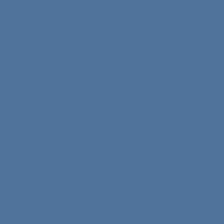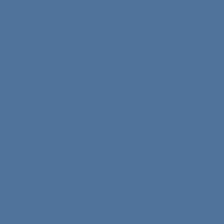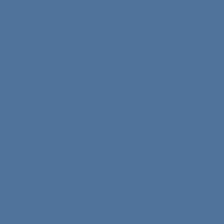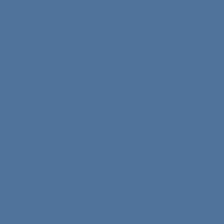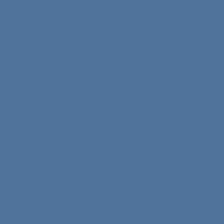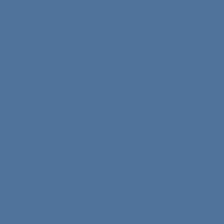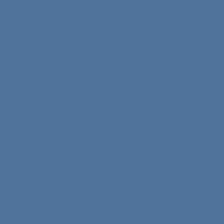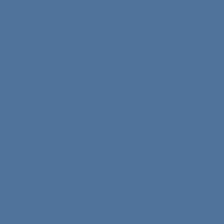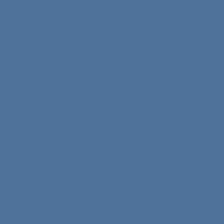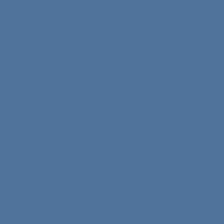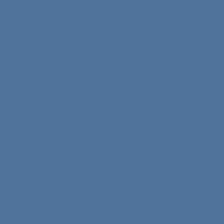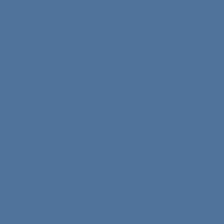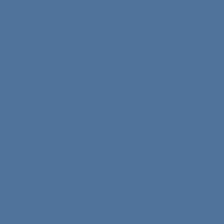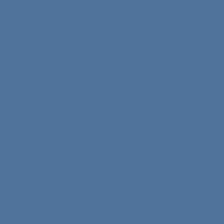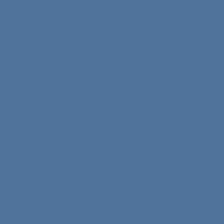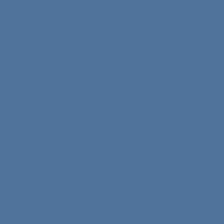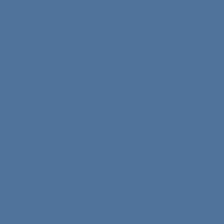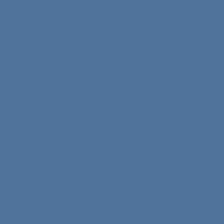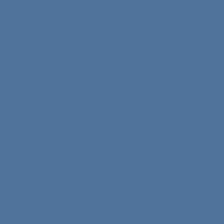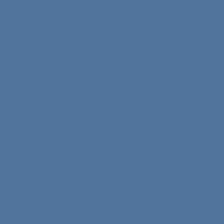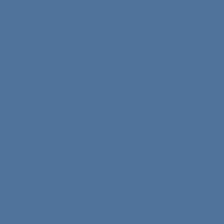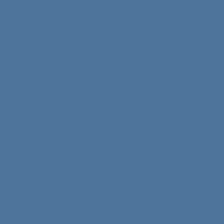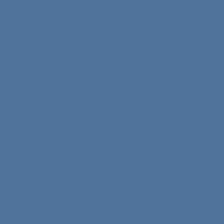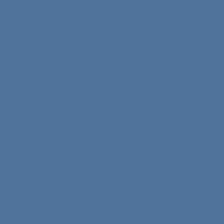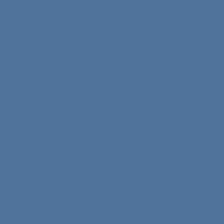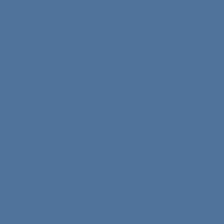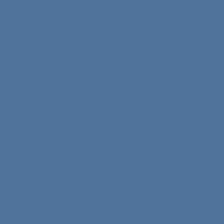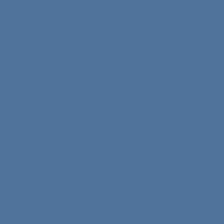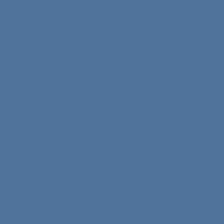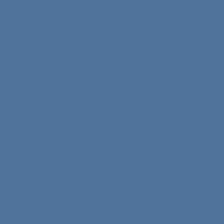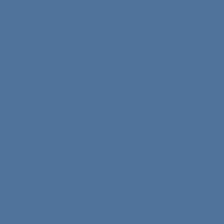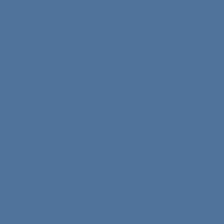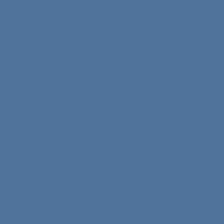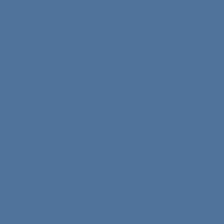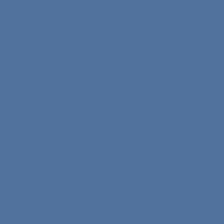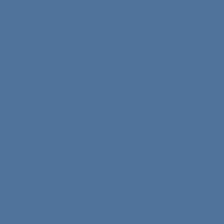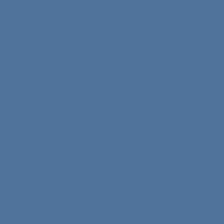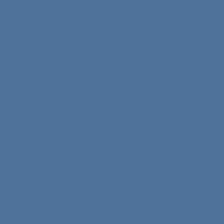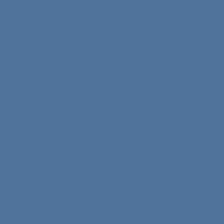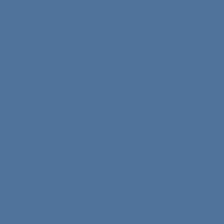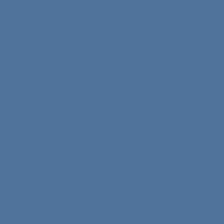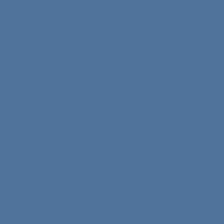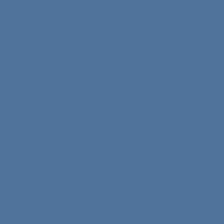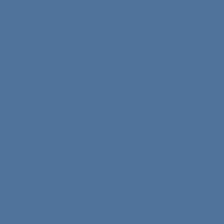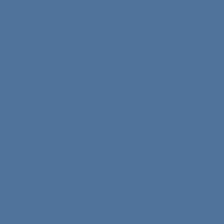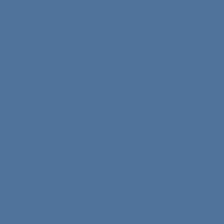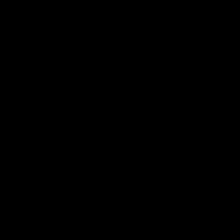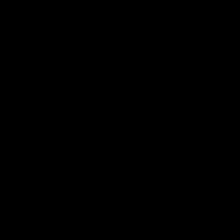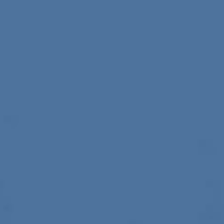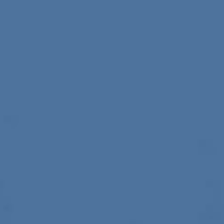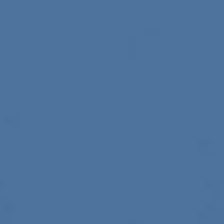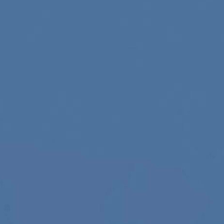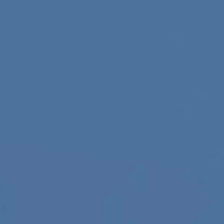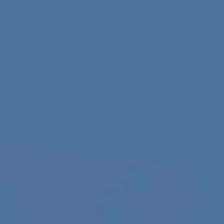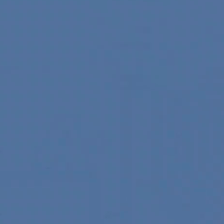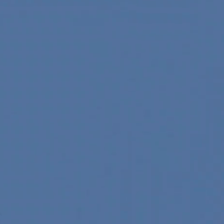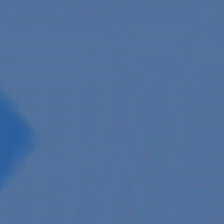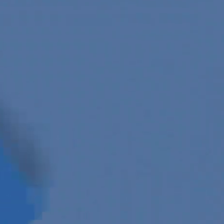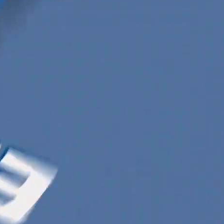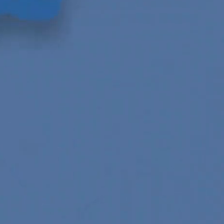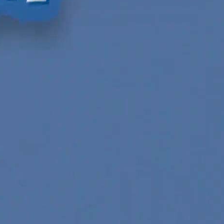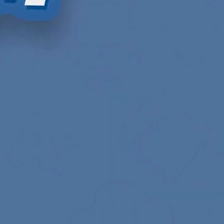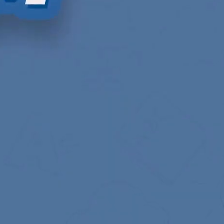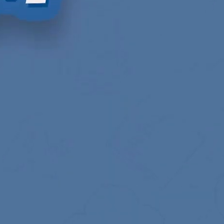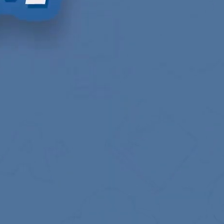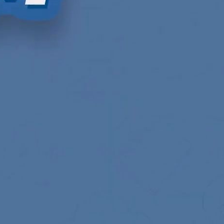do produtor Miguel. Ou a produção do filme Maluco conta com um ótimo elenco. A gente está falando aqui de tipo uma resenha, que a gente traz mais ou menos